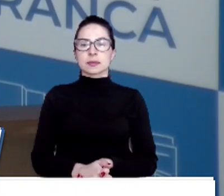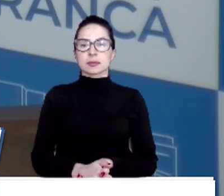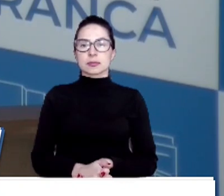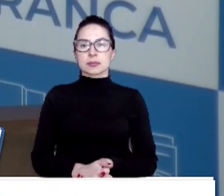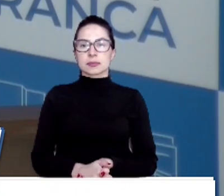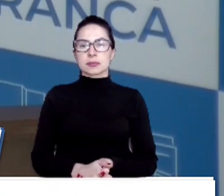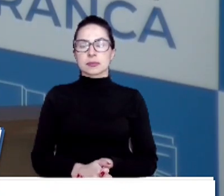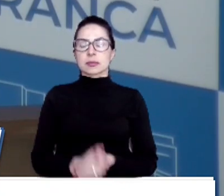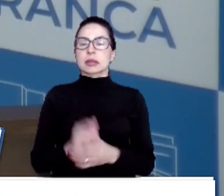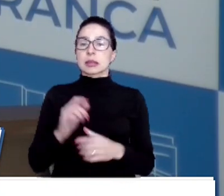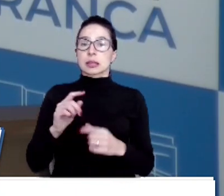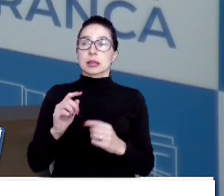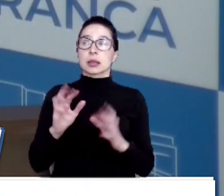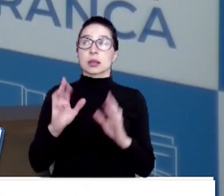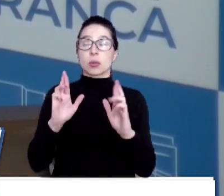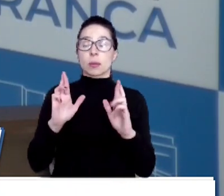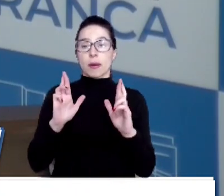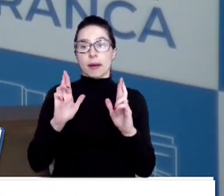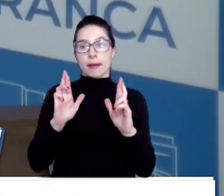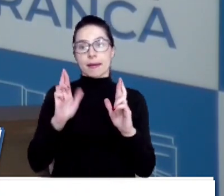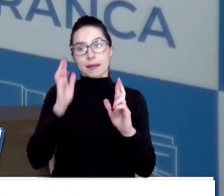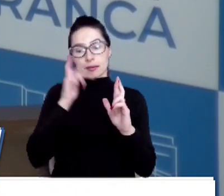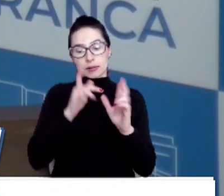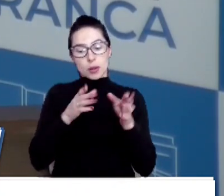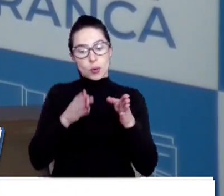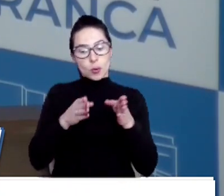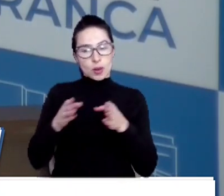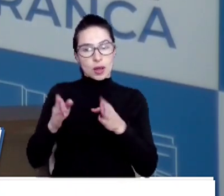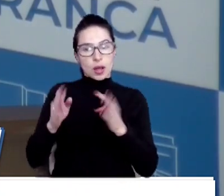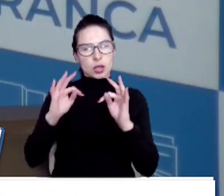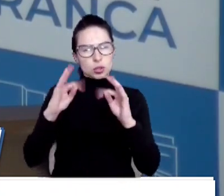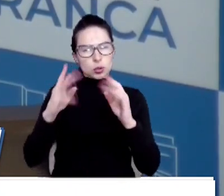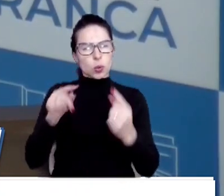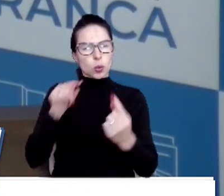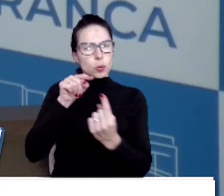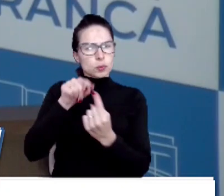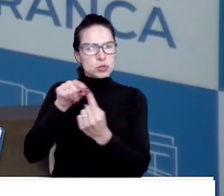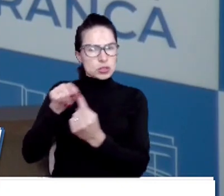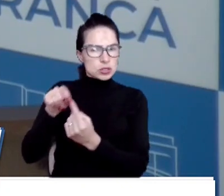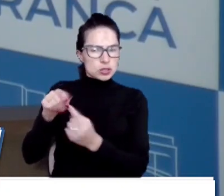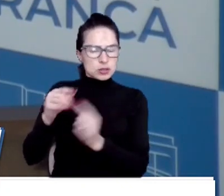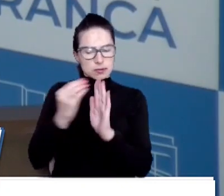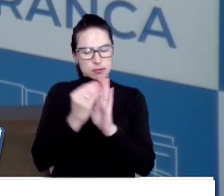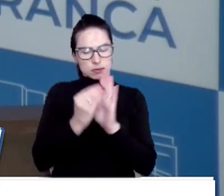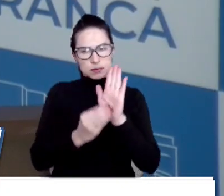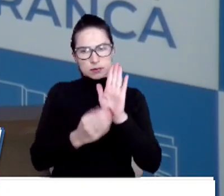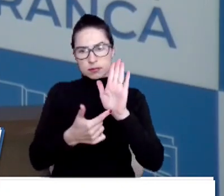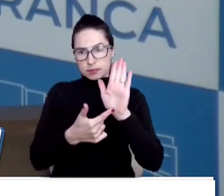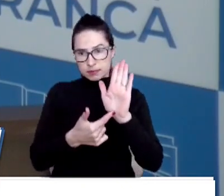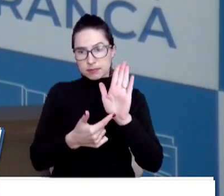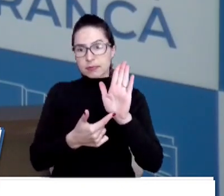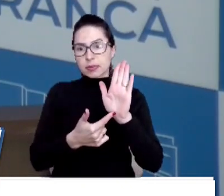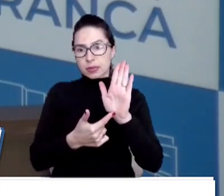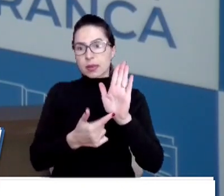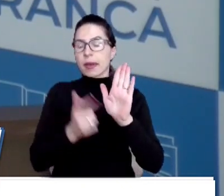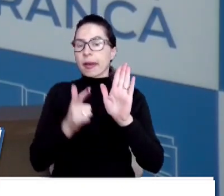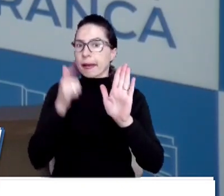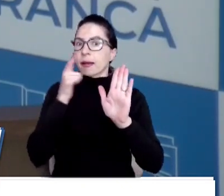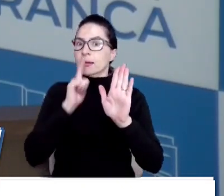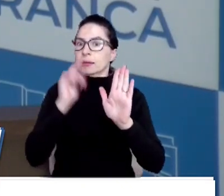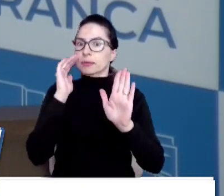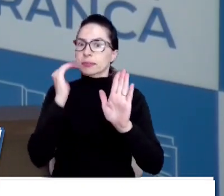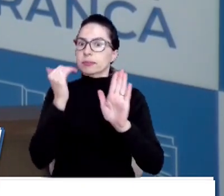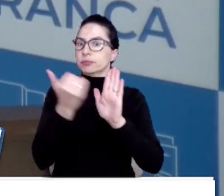e Tomara que tudo que está sendo programado todas as metas que estão sendo colocadas aqui elas sejam efetivadas